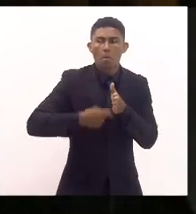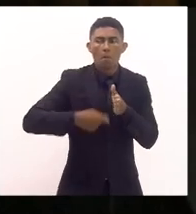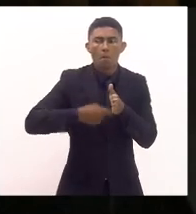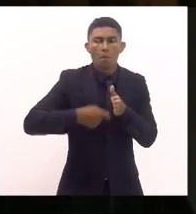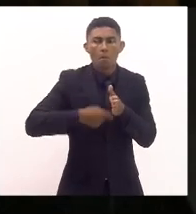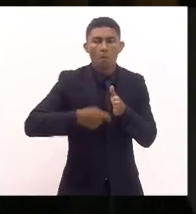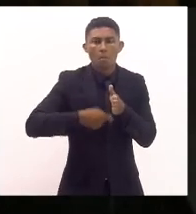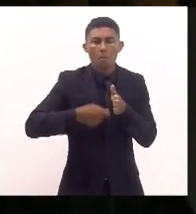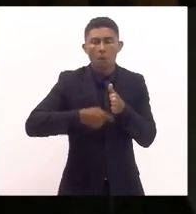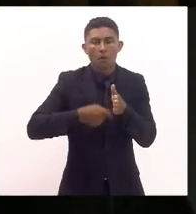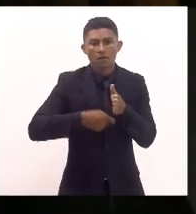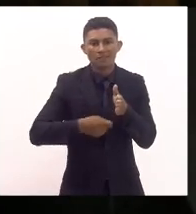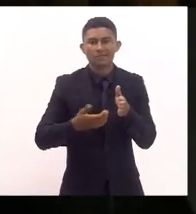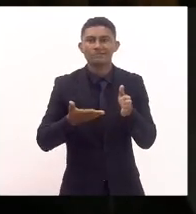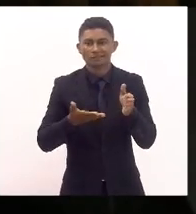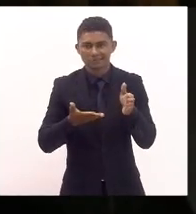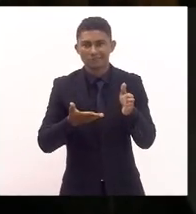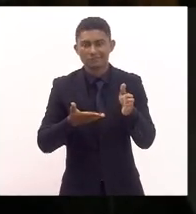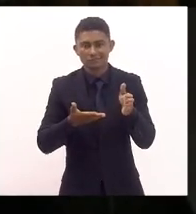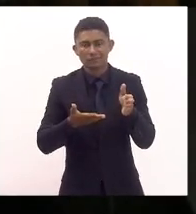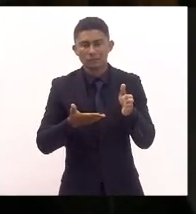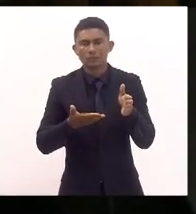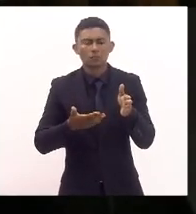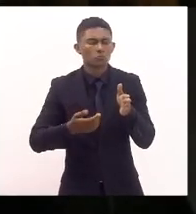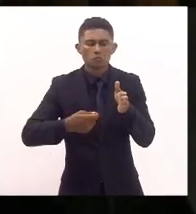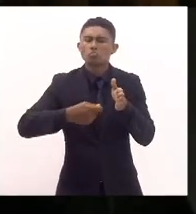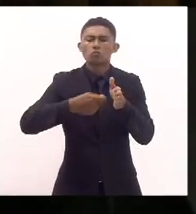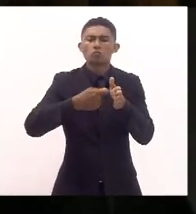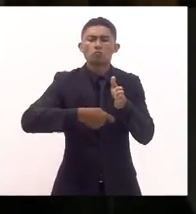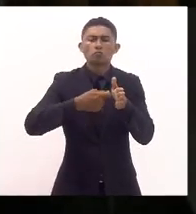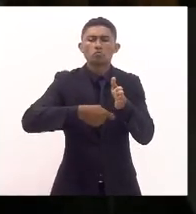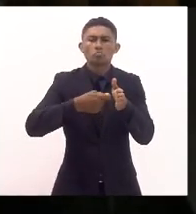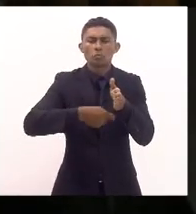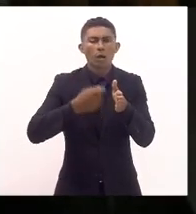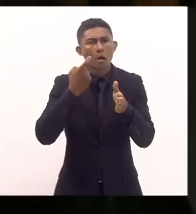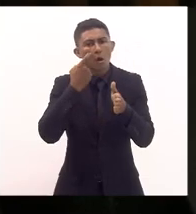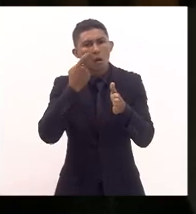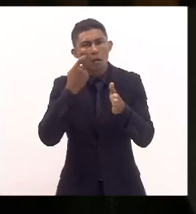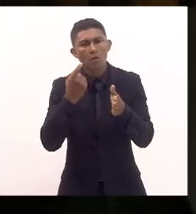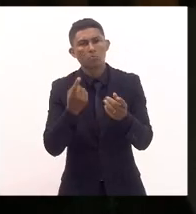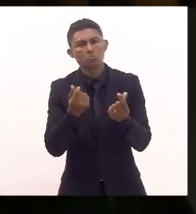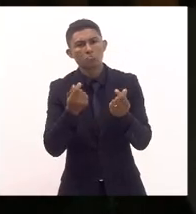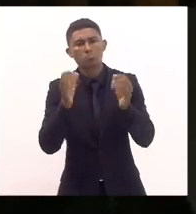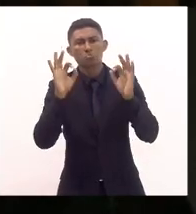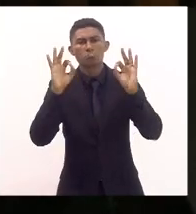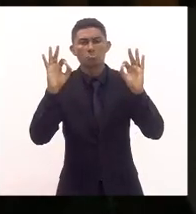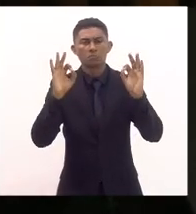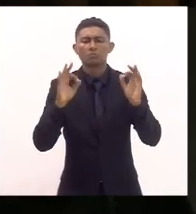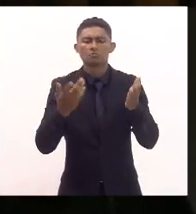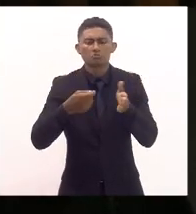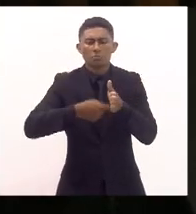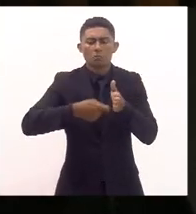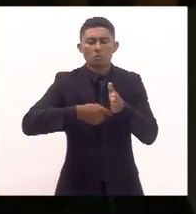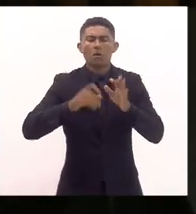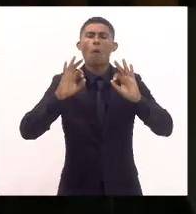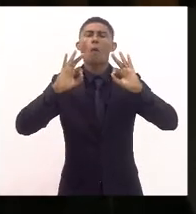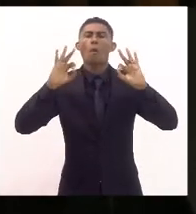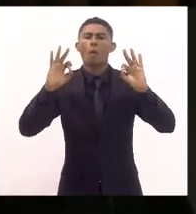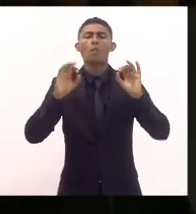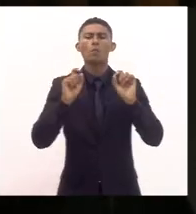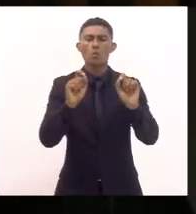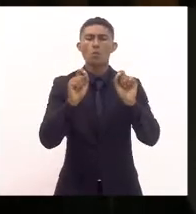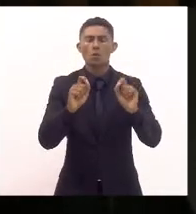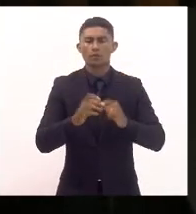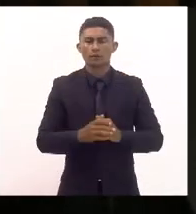ser a carga tributária ótima O que que é uma carga tributária ótima